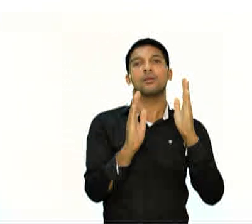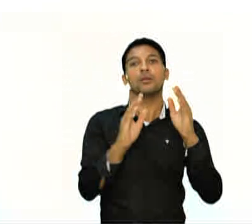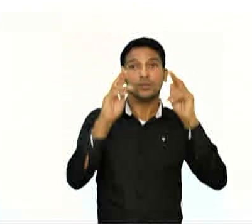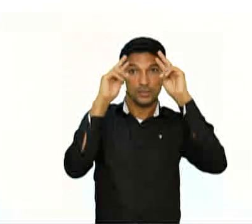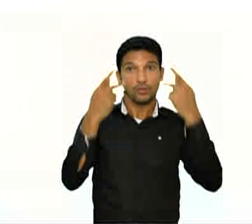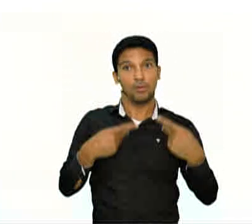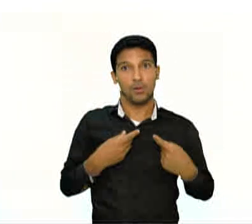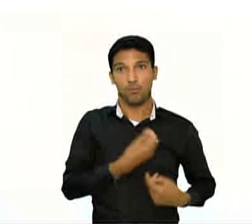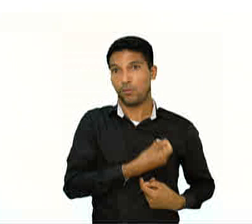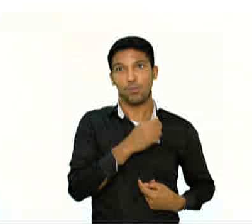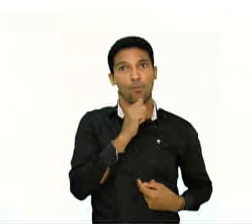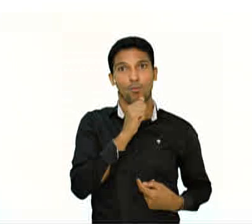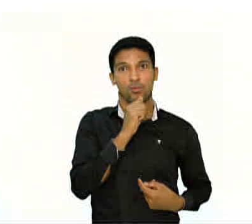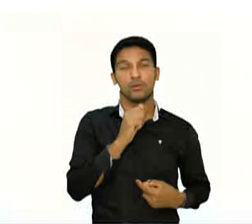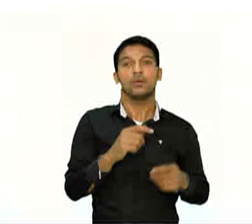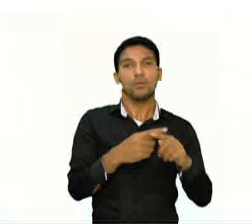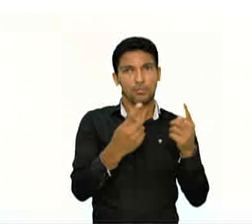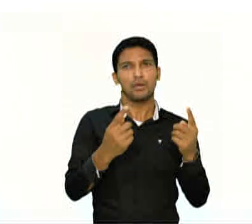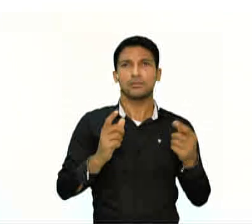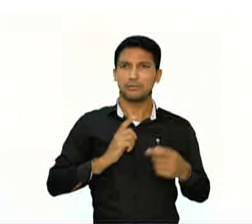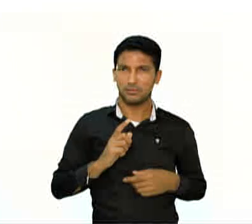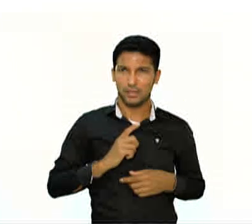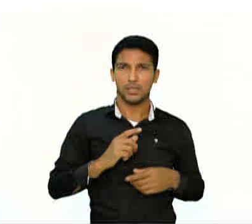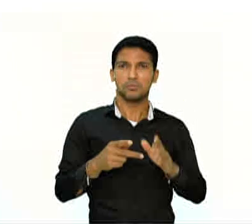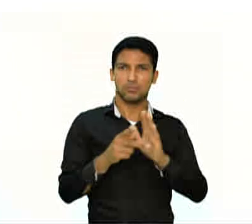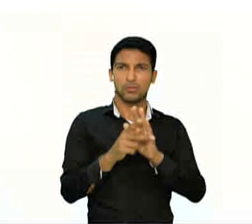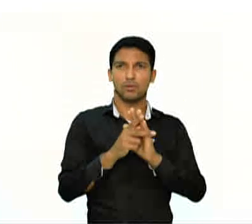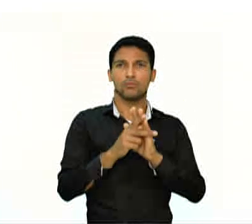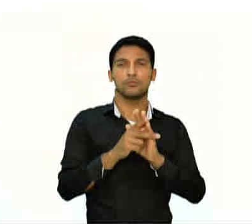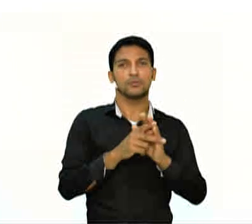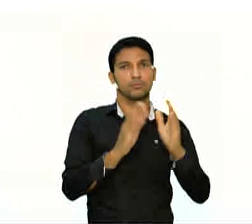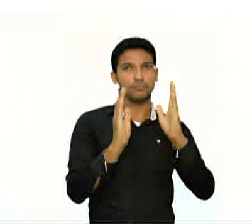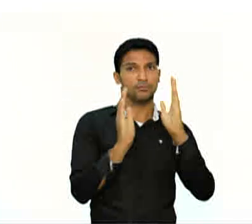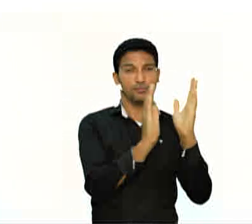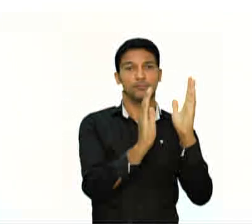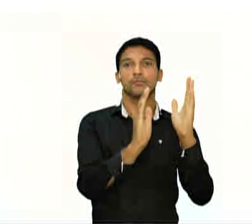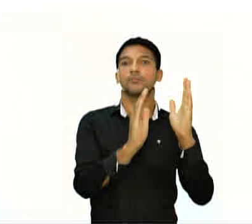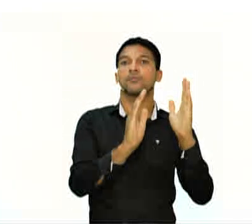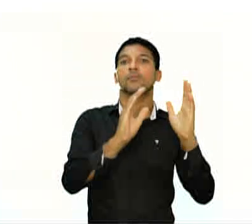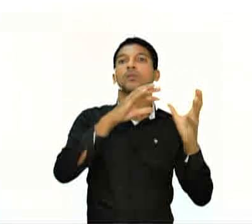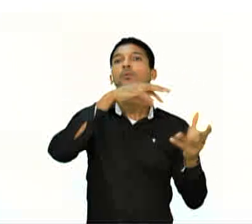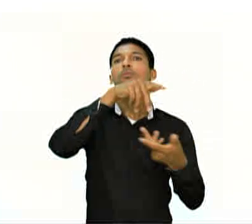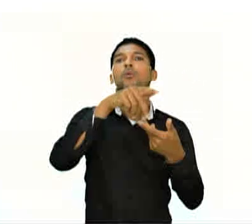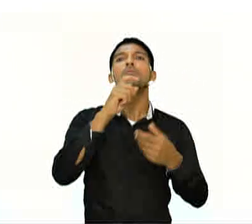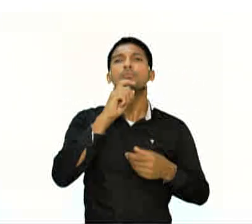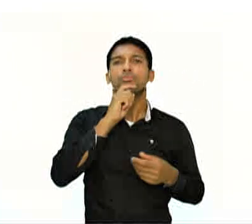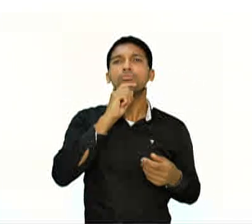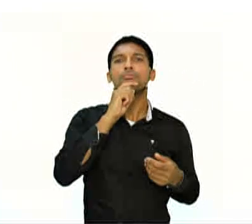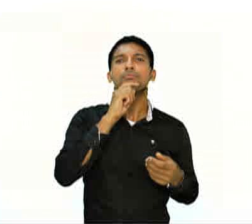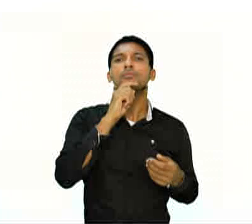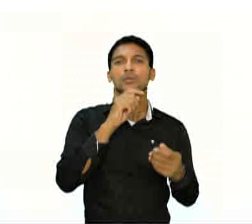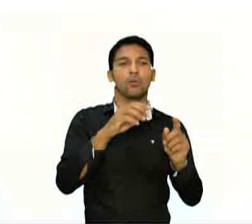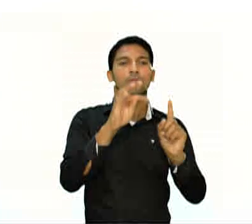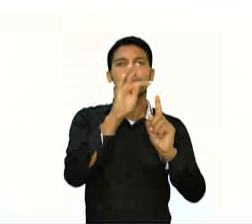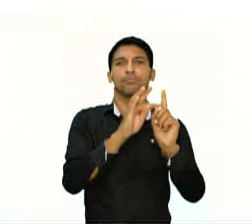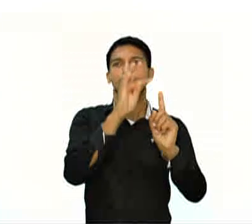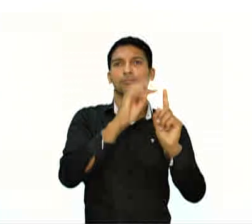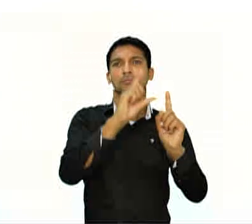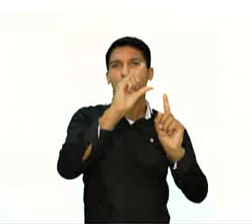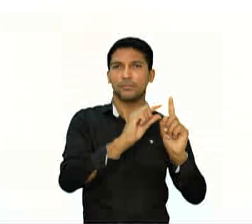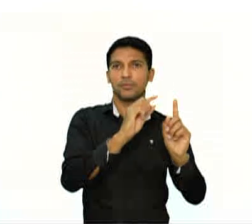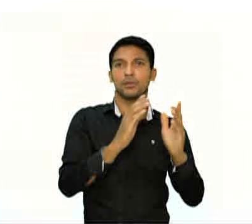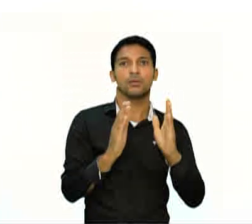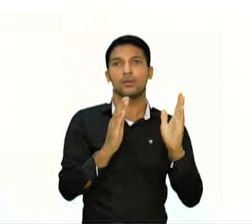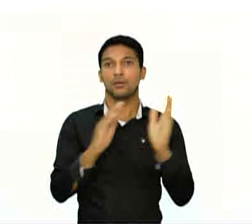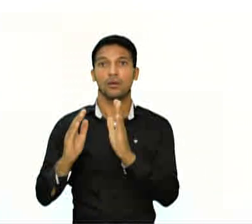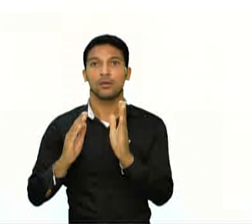e de sua interferência na Terra. Letra C. Além das florestas, os oceanos são fundamentais na regulação do clima